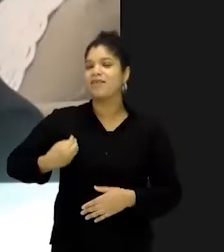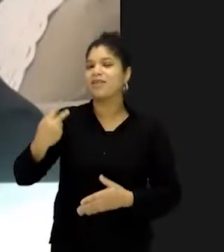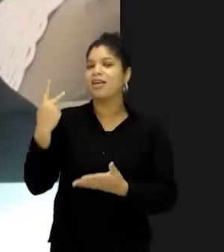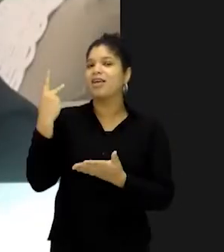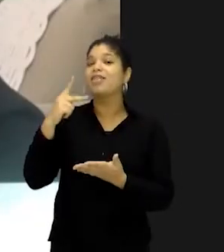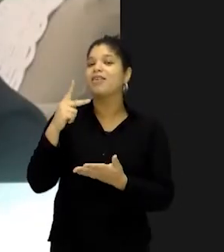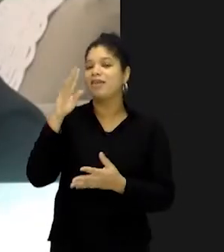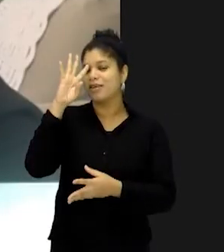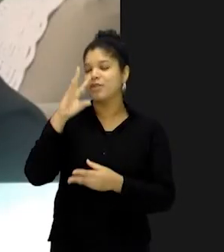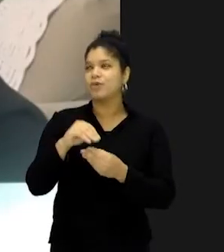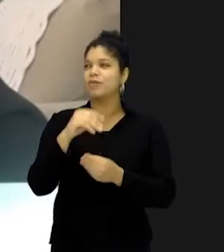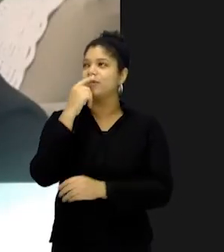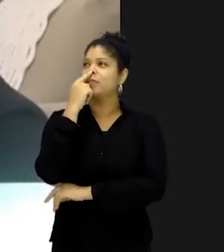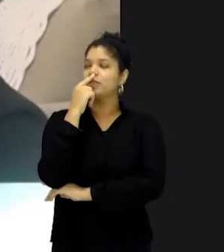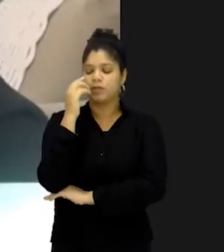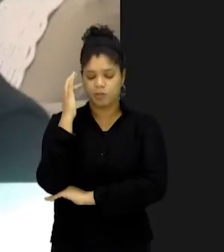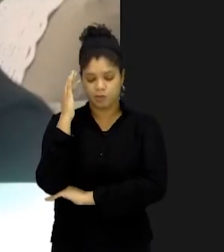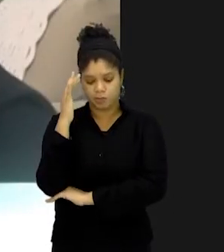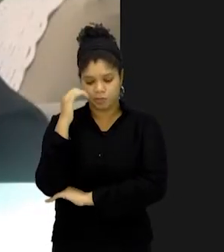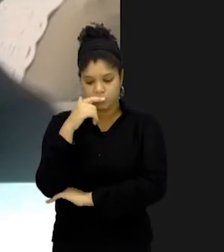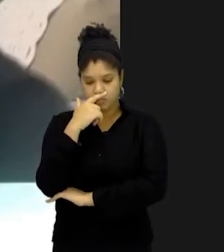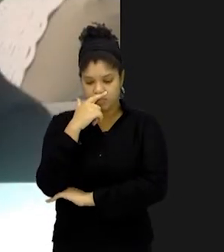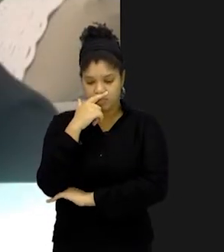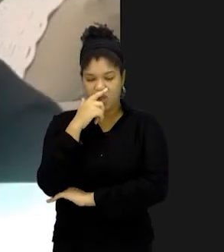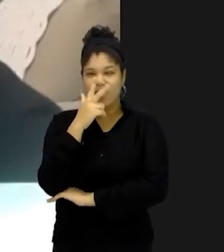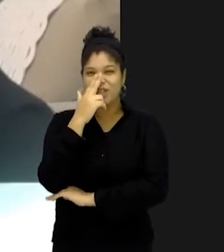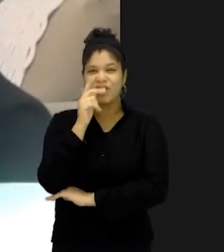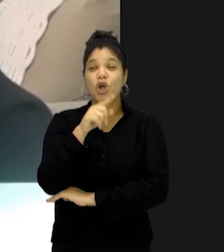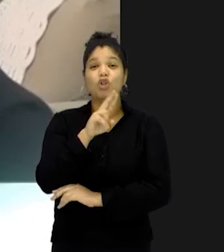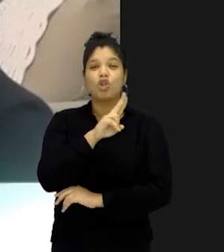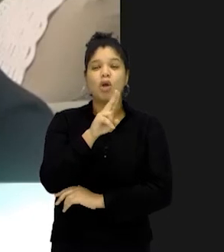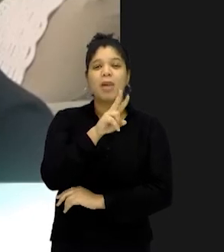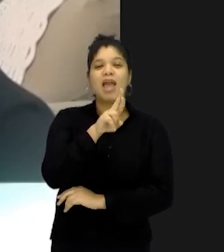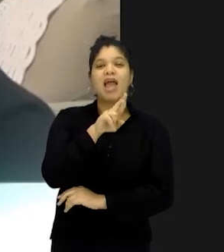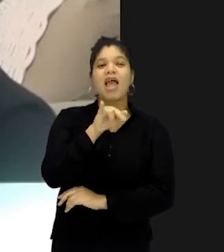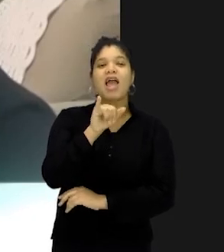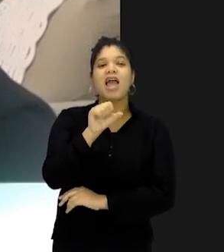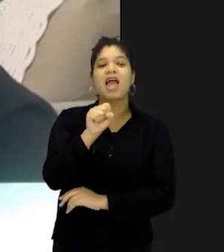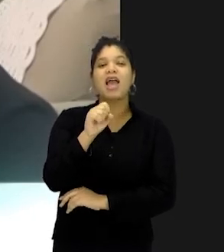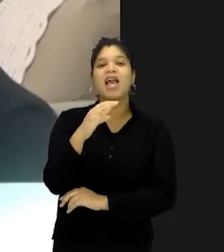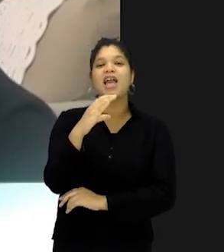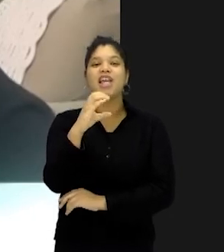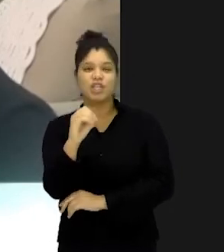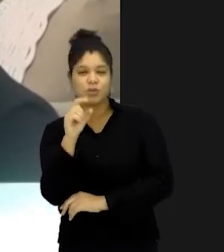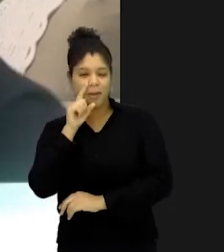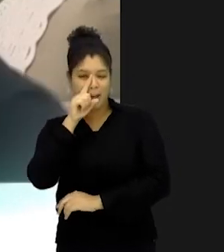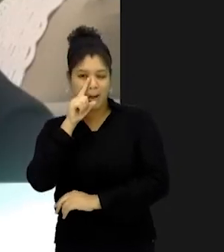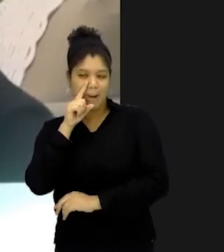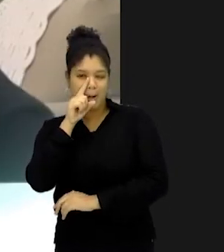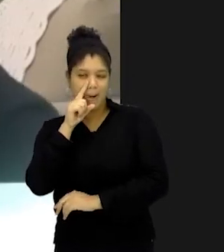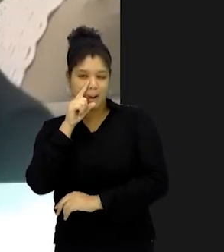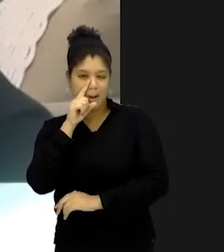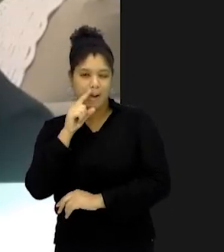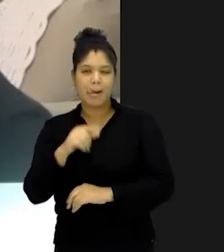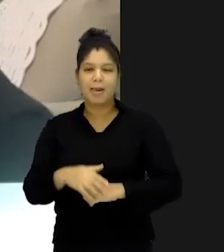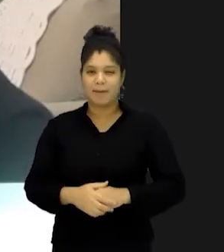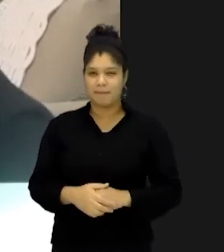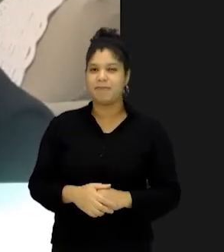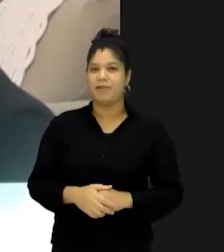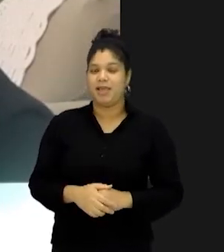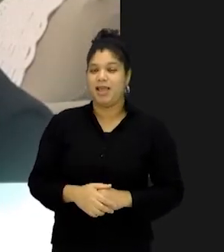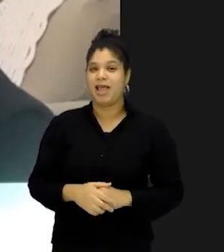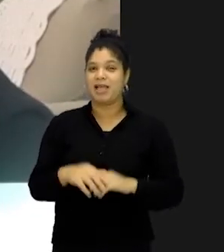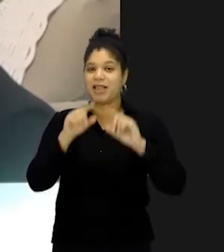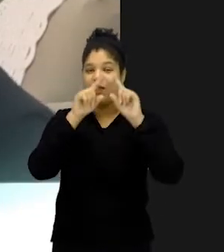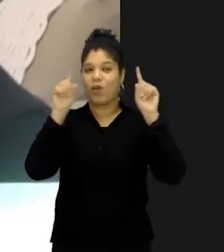Talvez eu daria o nome de risco arriscado, né? E a forma dela seria um risco no fundo branco,